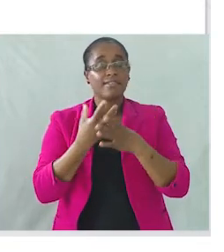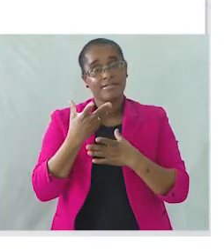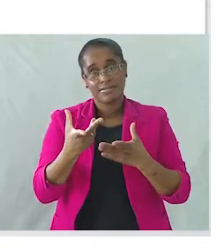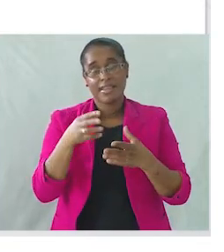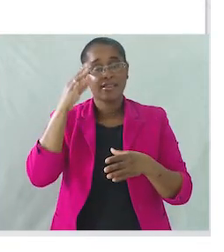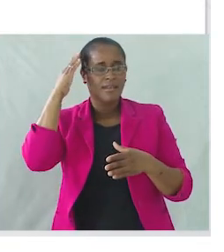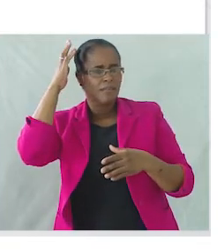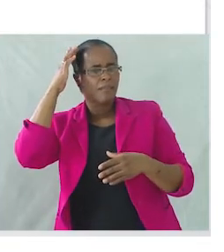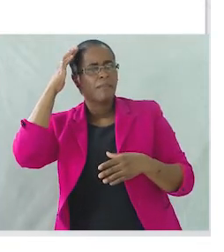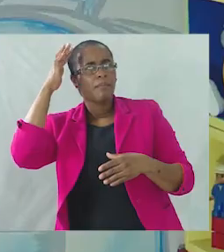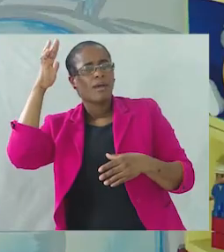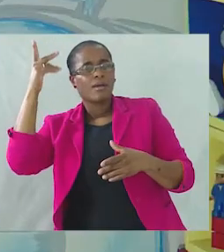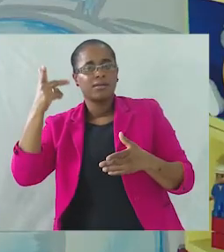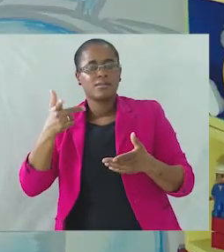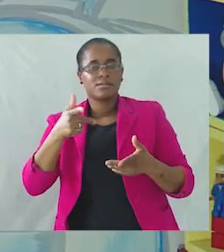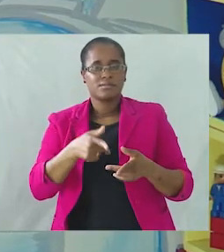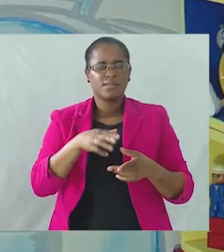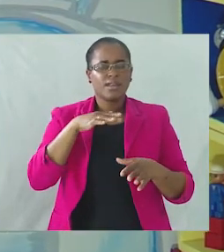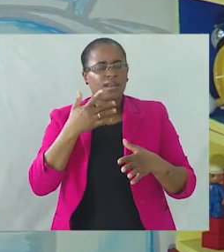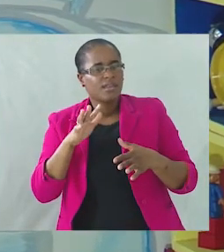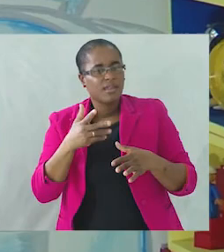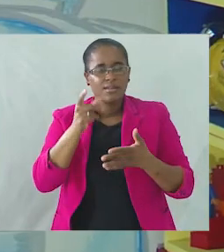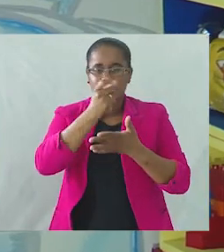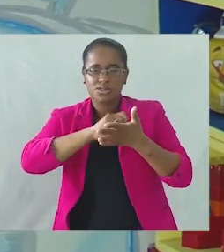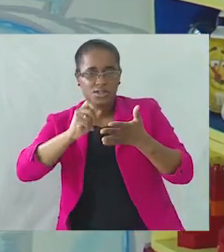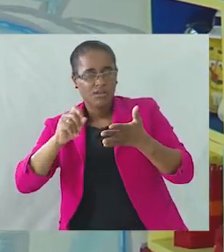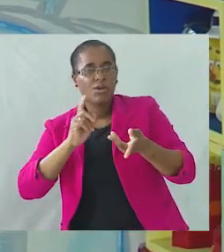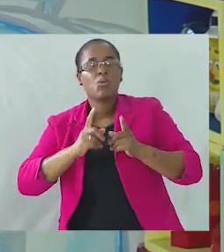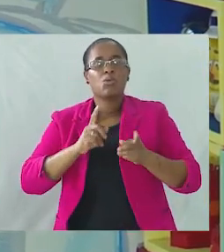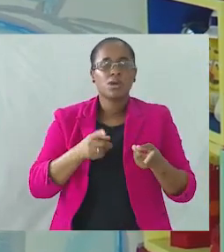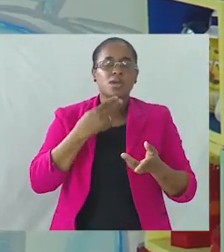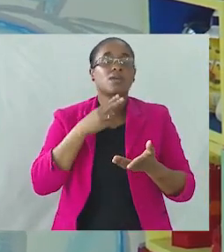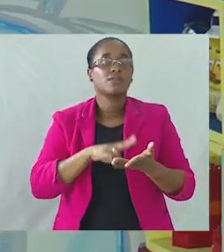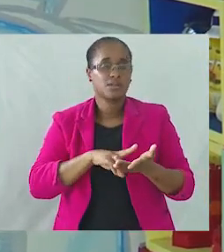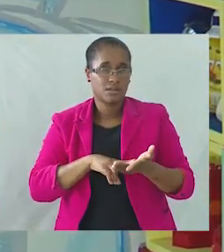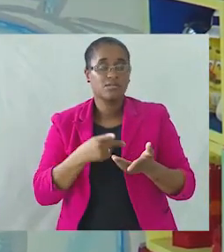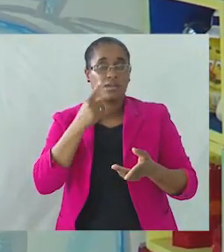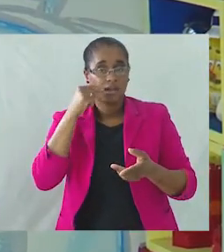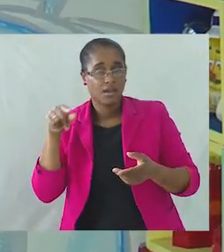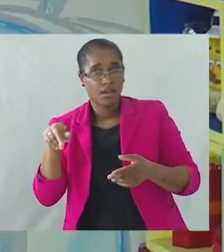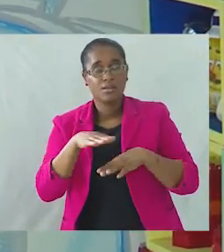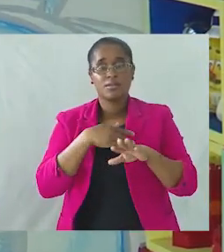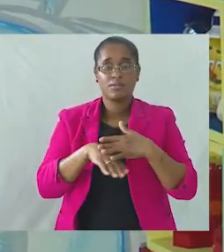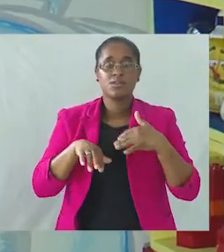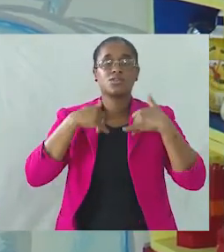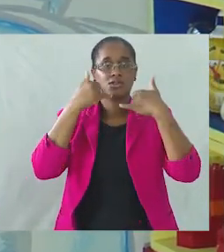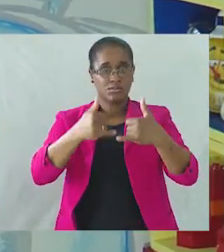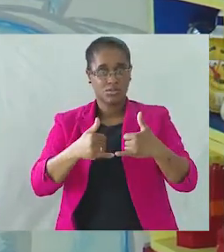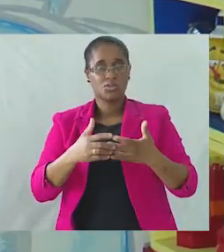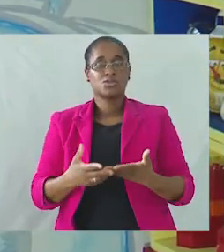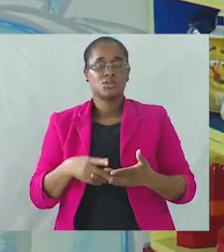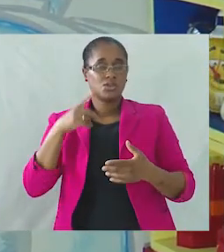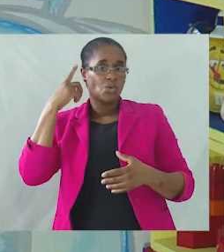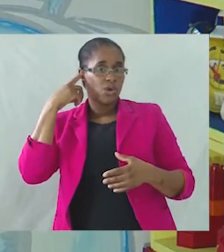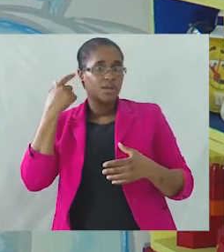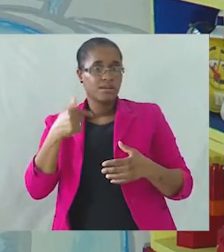essa imaginação e tentar escrever o que, na verdade, ele fez depois das orelhas